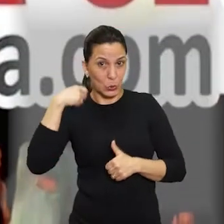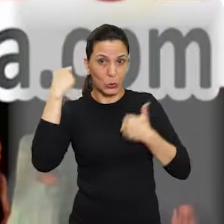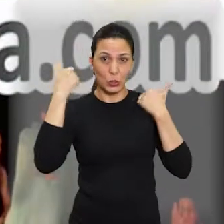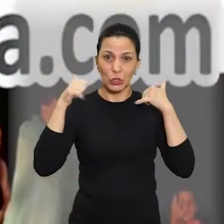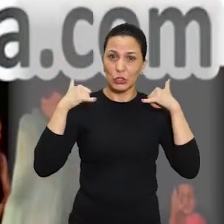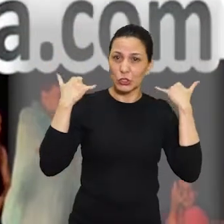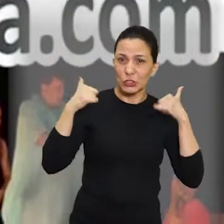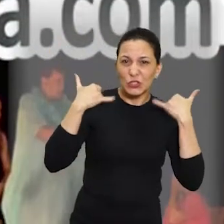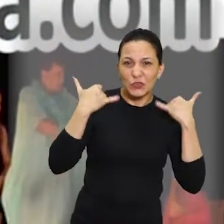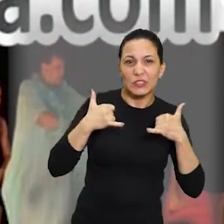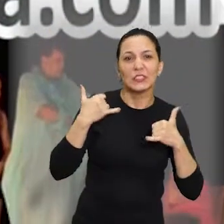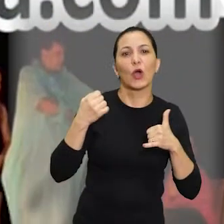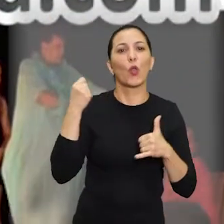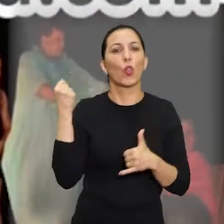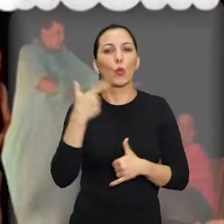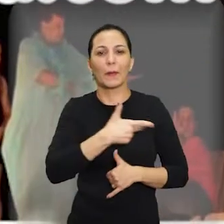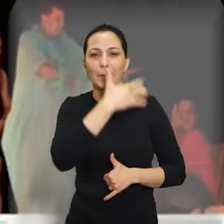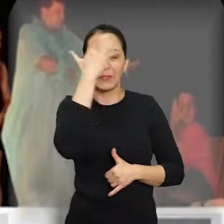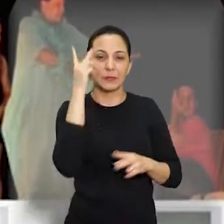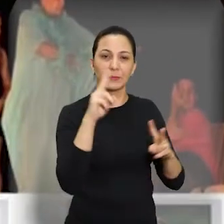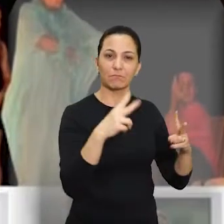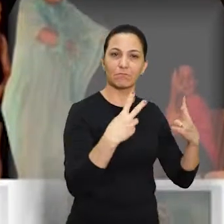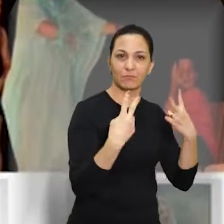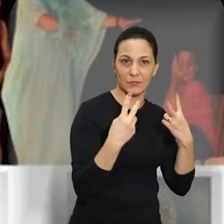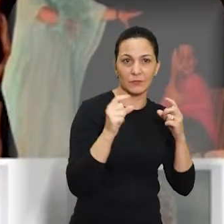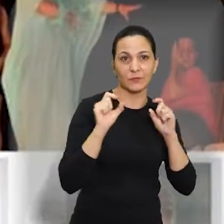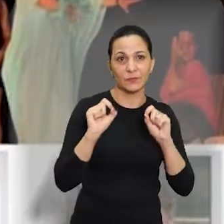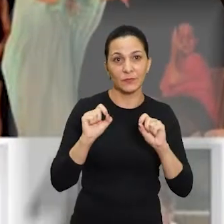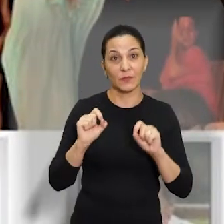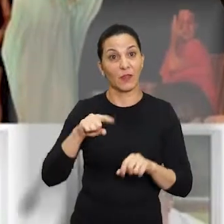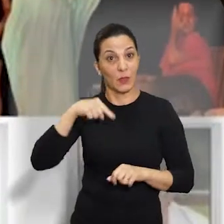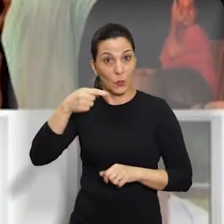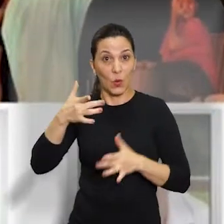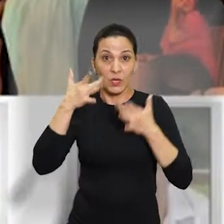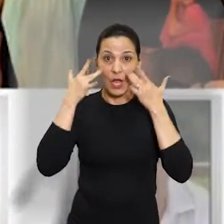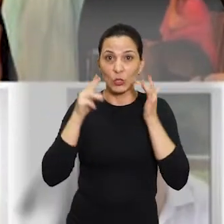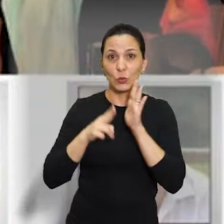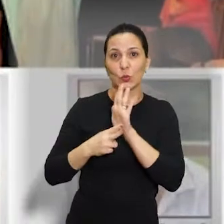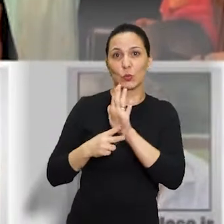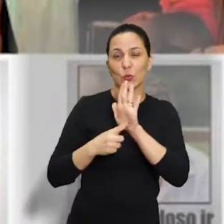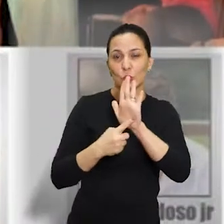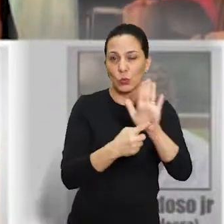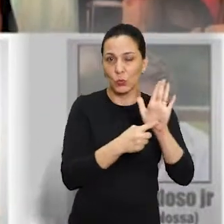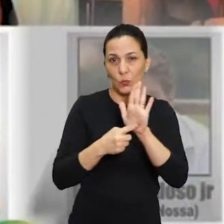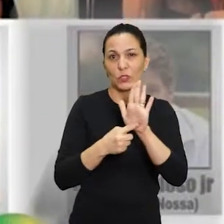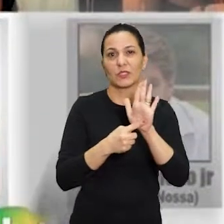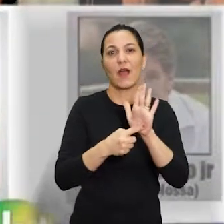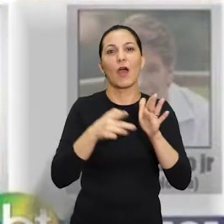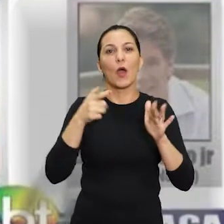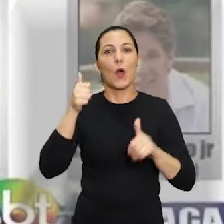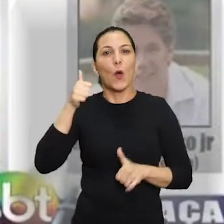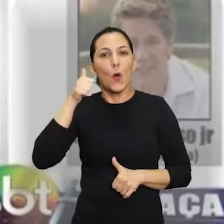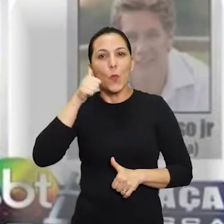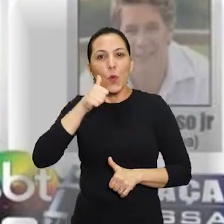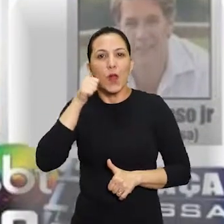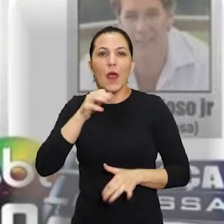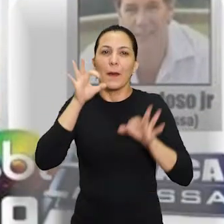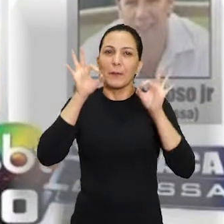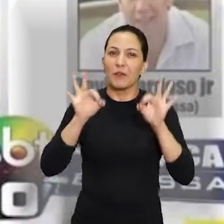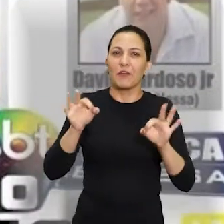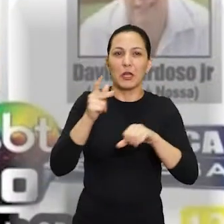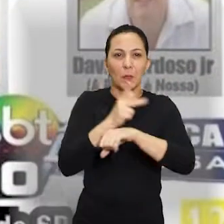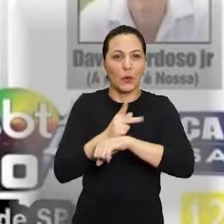montou um espetáculo chamado procura-se-mulher-perfeita.com, que foi uma evolução desse espetáculo, que falava um pouco sobre namoros pela internet,